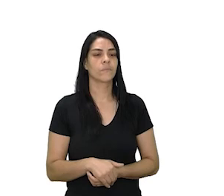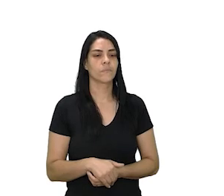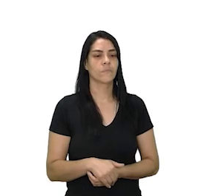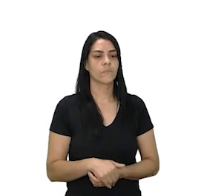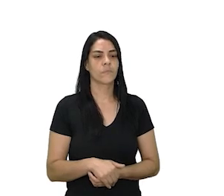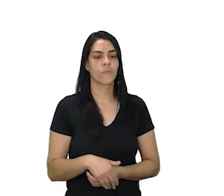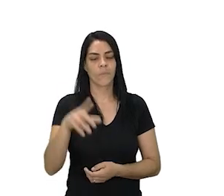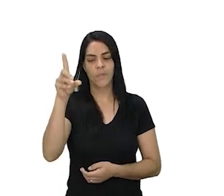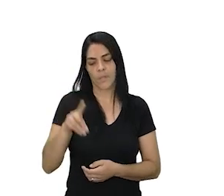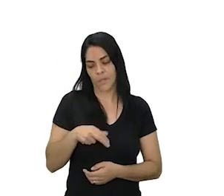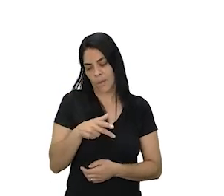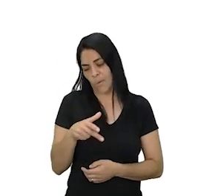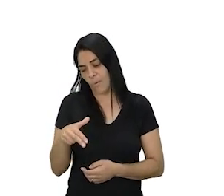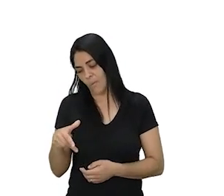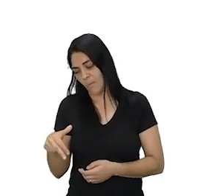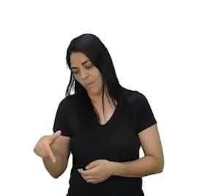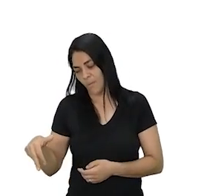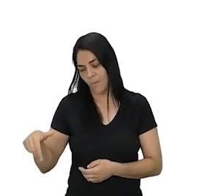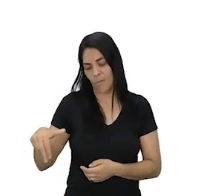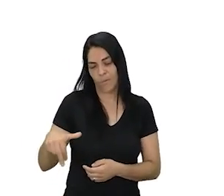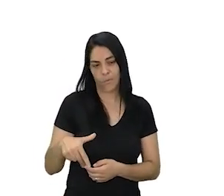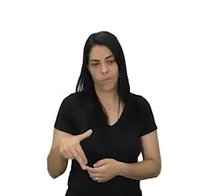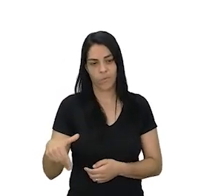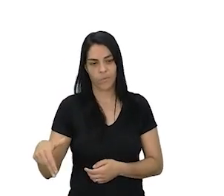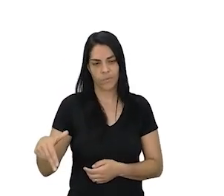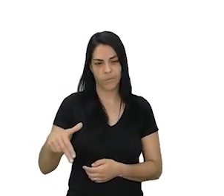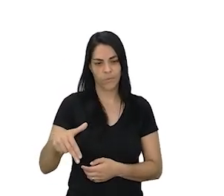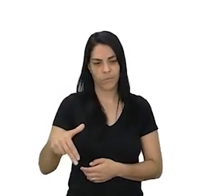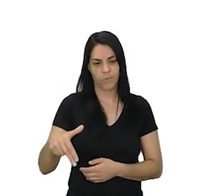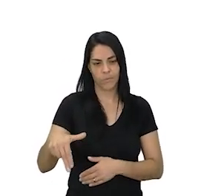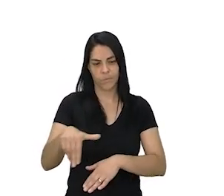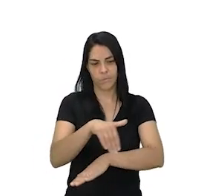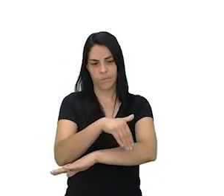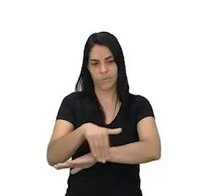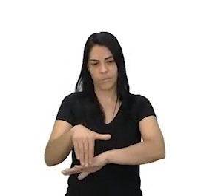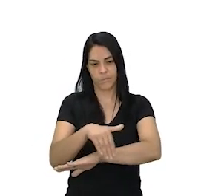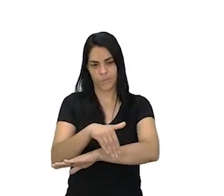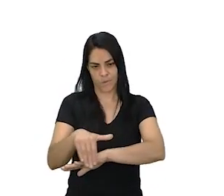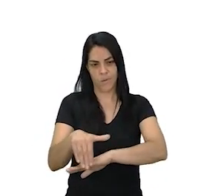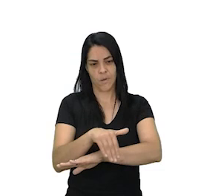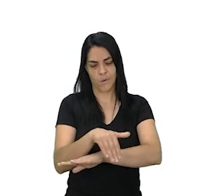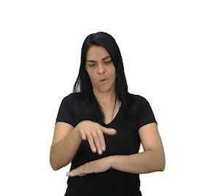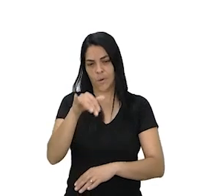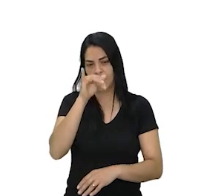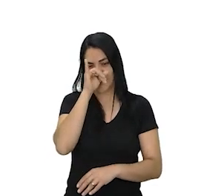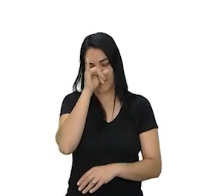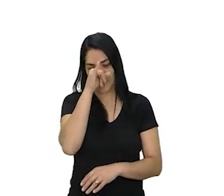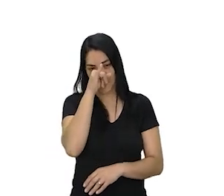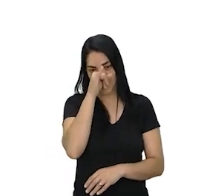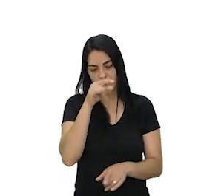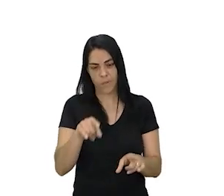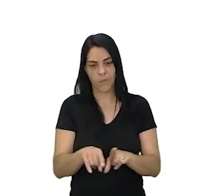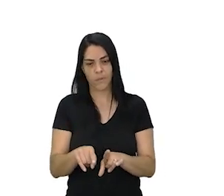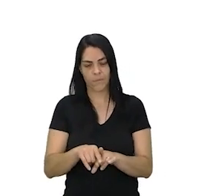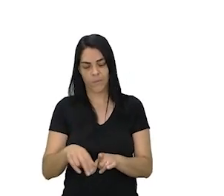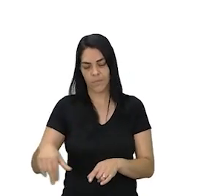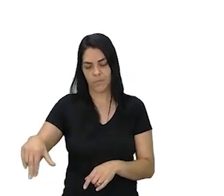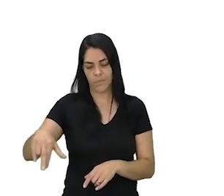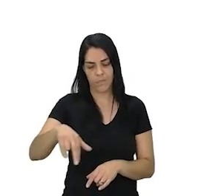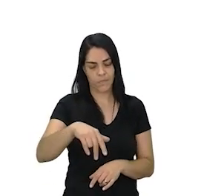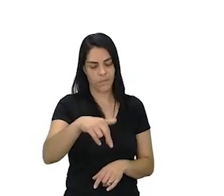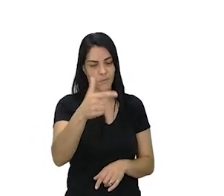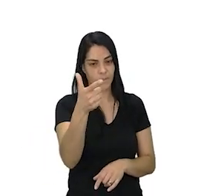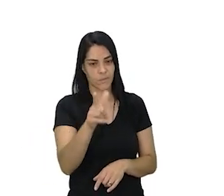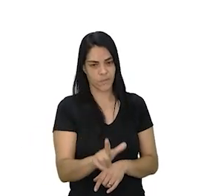minha direita, passando pelo porquinho, seguindo aqui